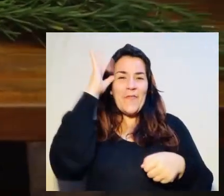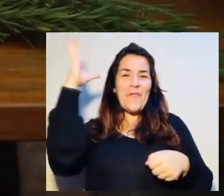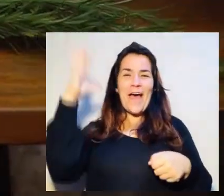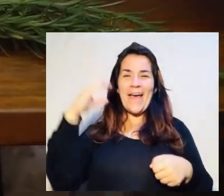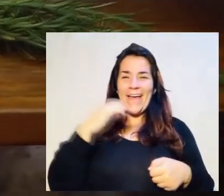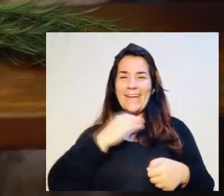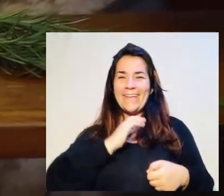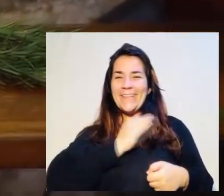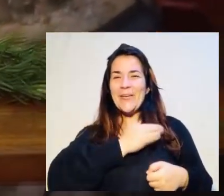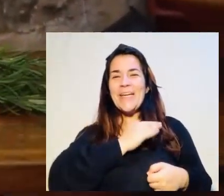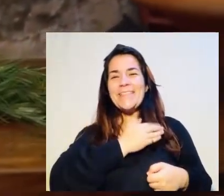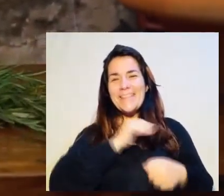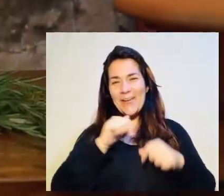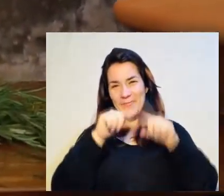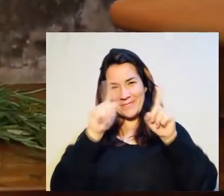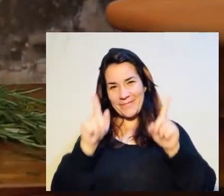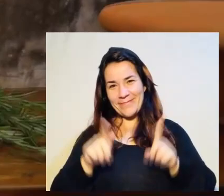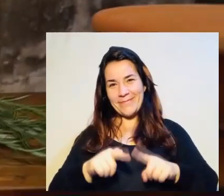e fé no seu coração.